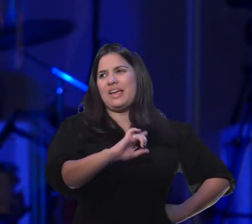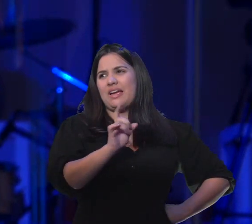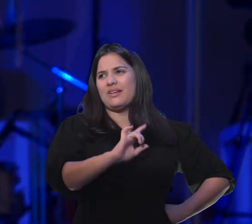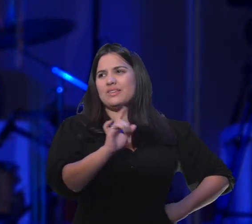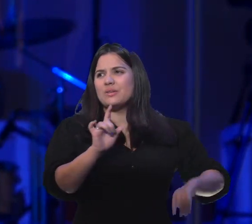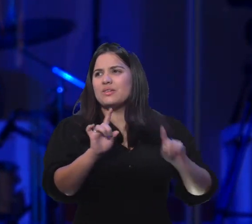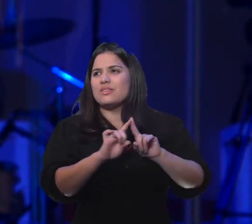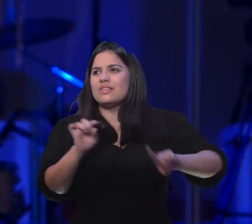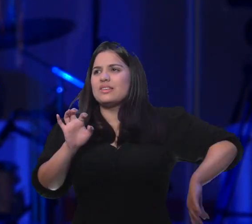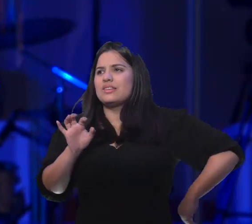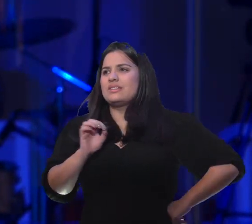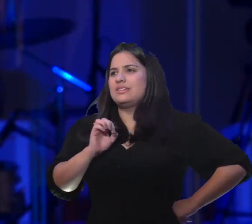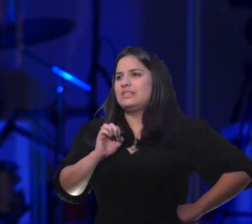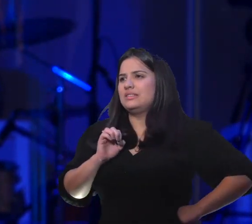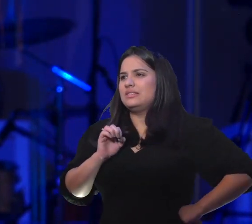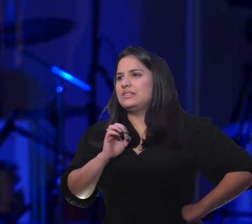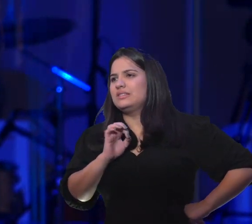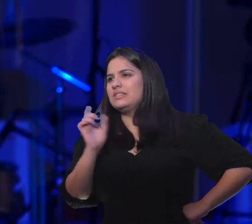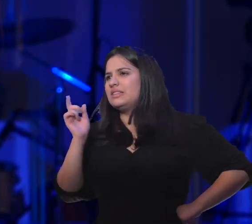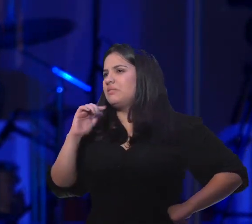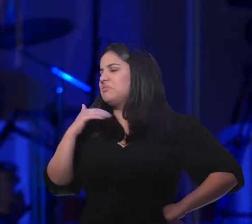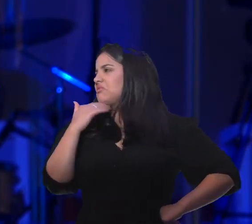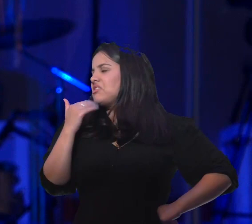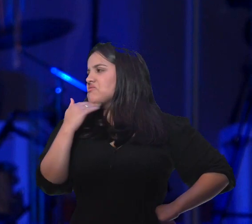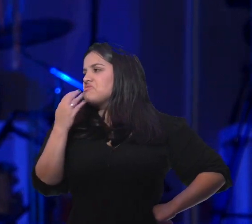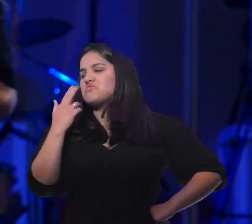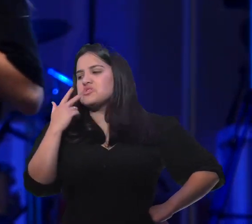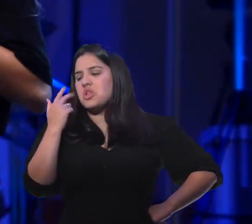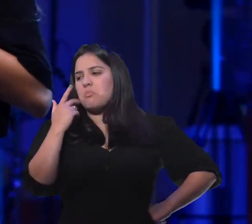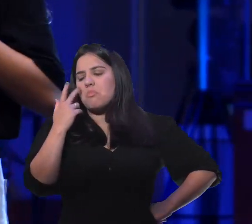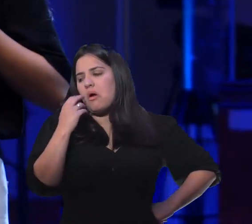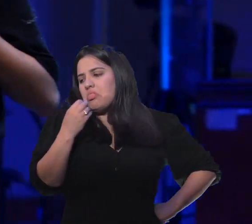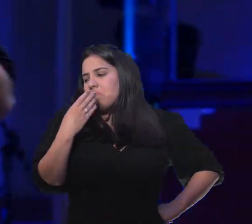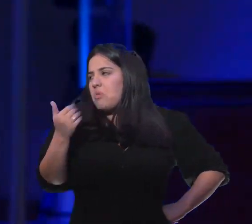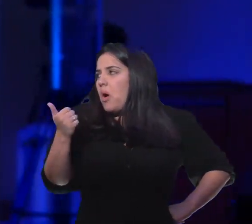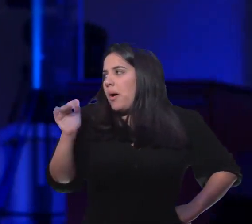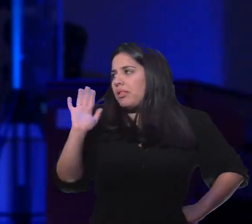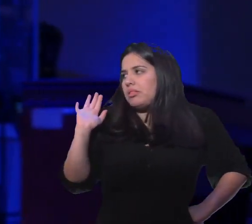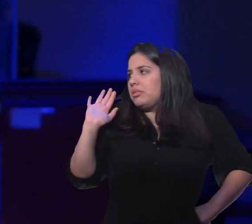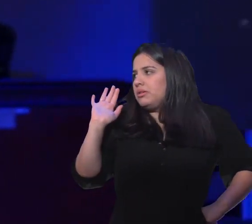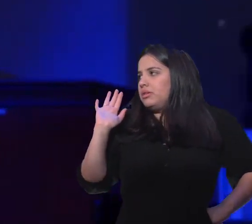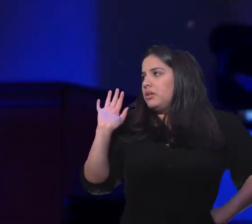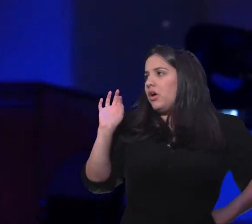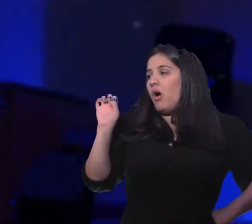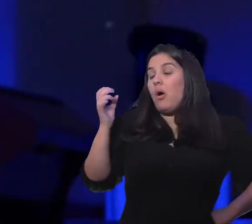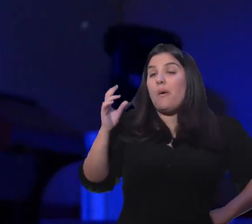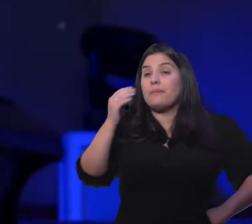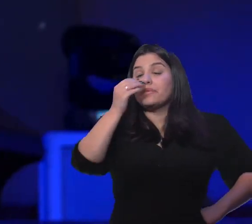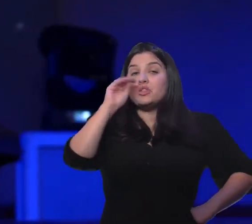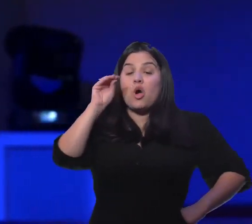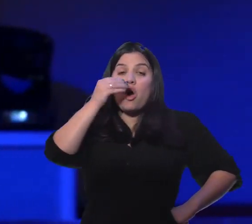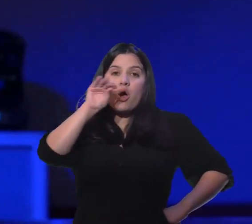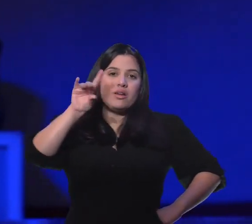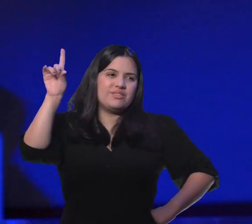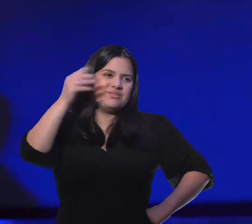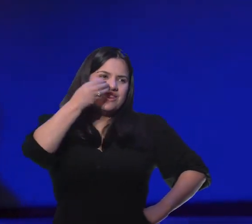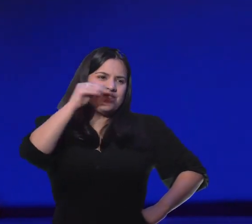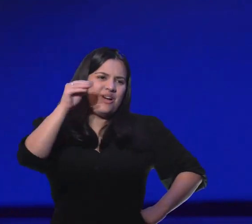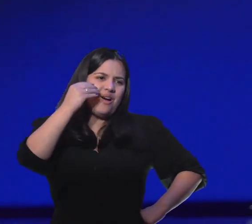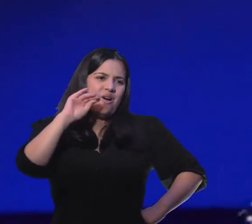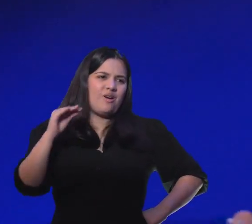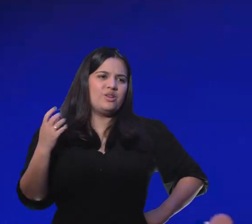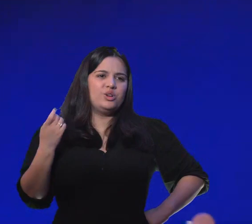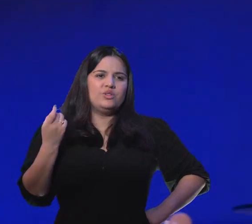assim, não. Tá de boas, Deus. Pode deixar. Não. Ou finge que não escuta, né? Ou, tipo, fica